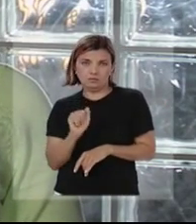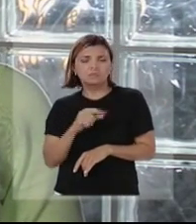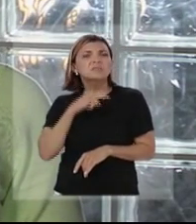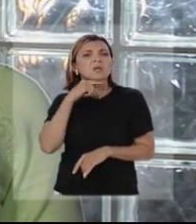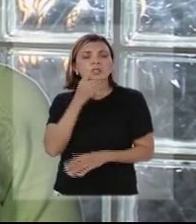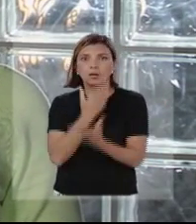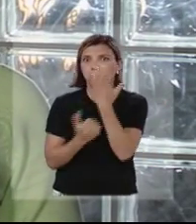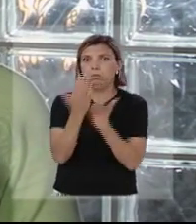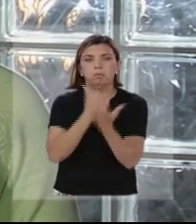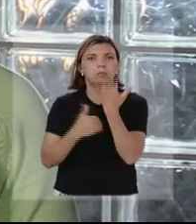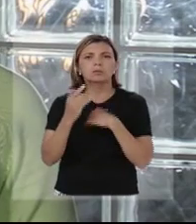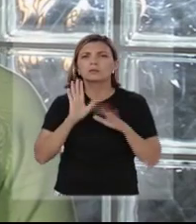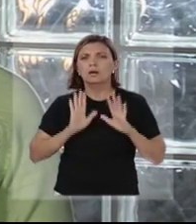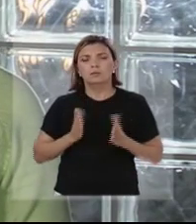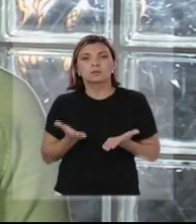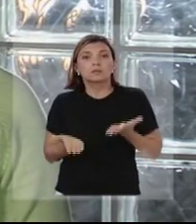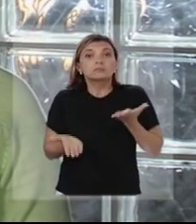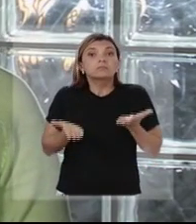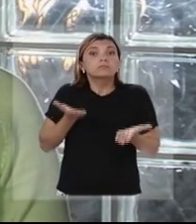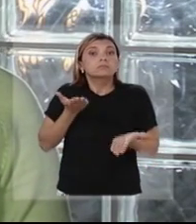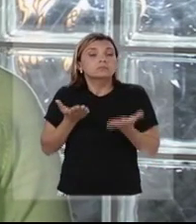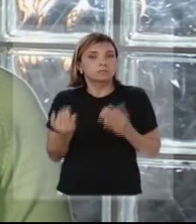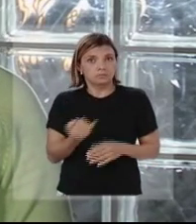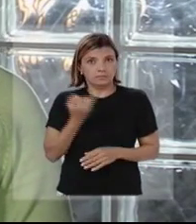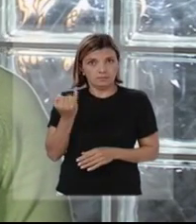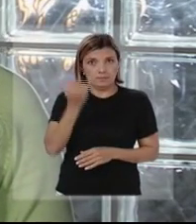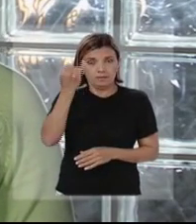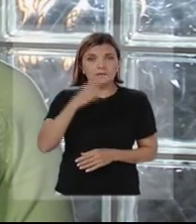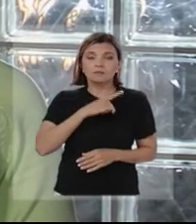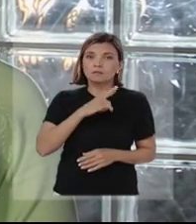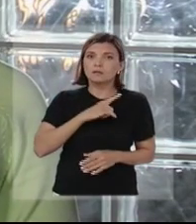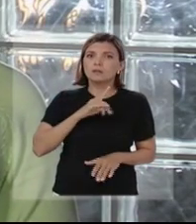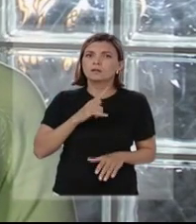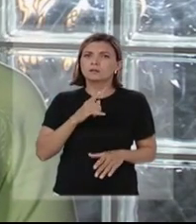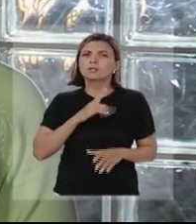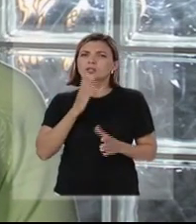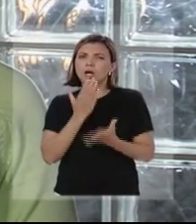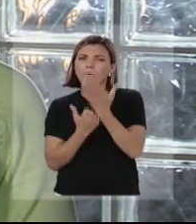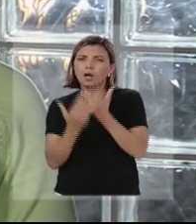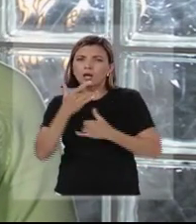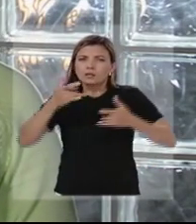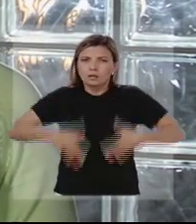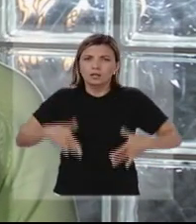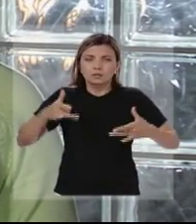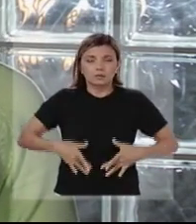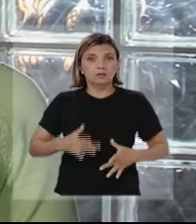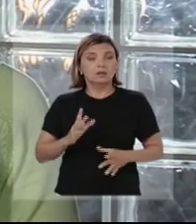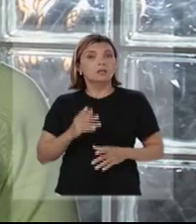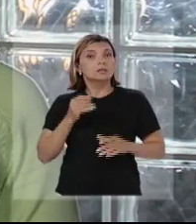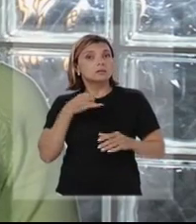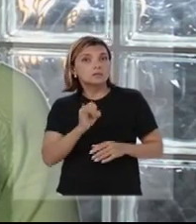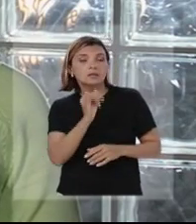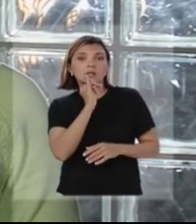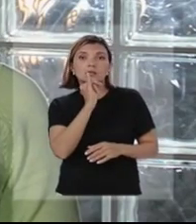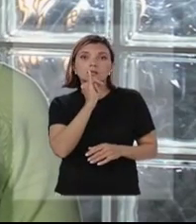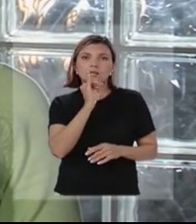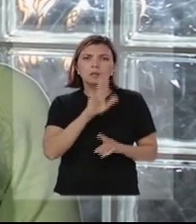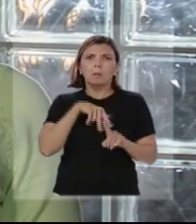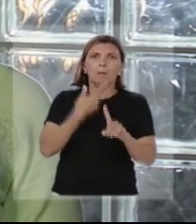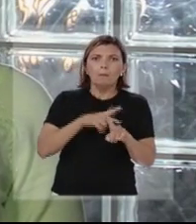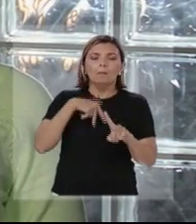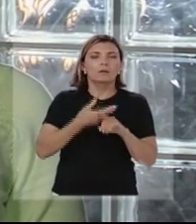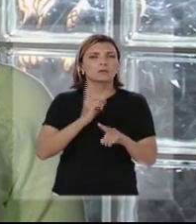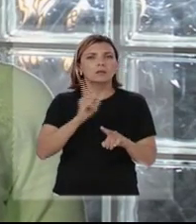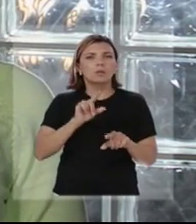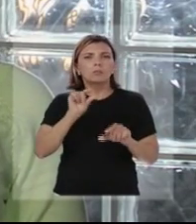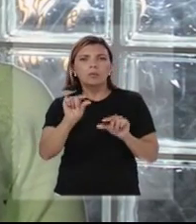encher de derivados de sais minerais. O excesso também é perigoso, porque a maioria é tóxica para o organismo, se for ingerida em